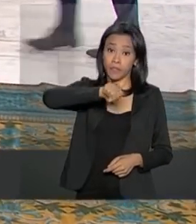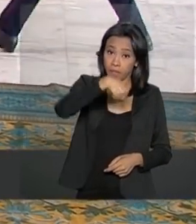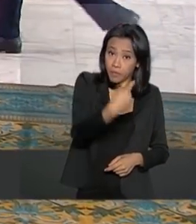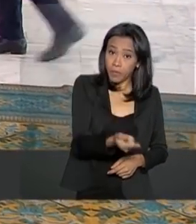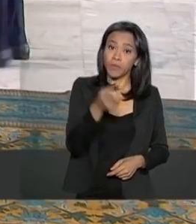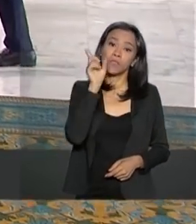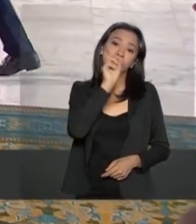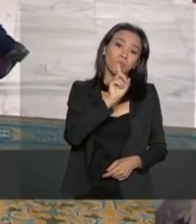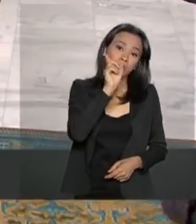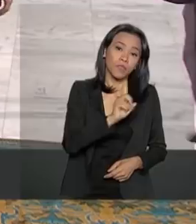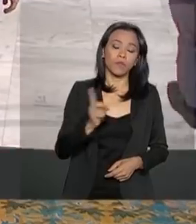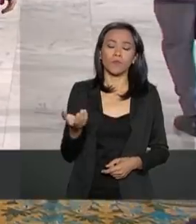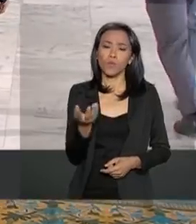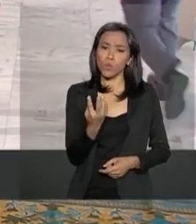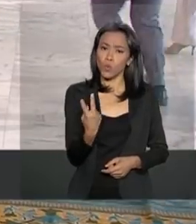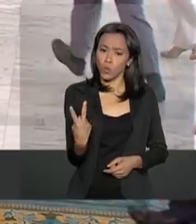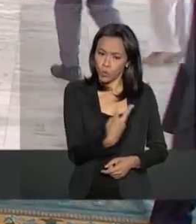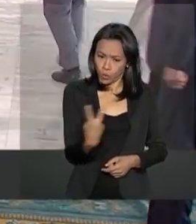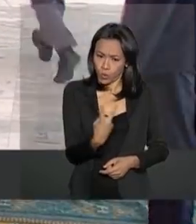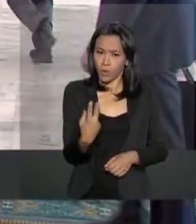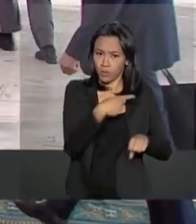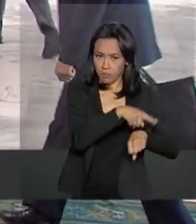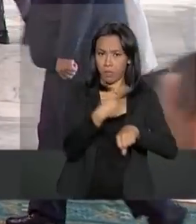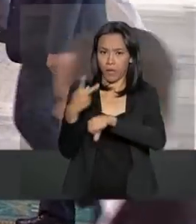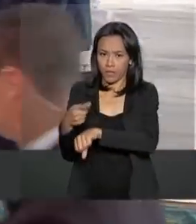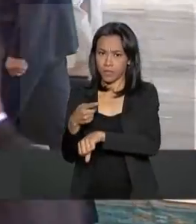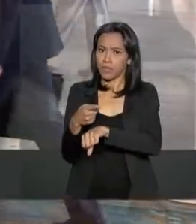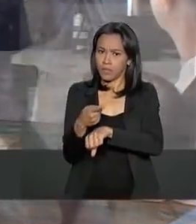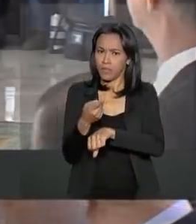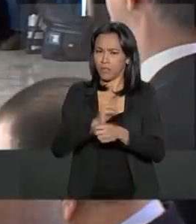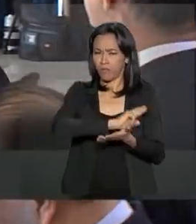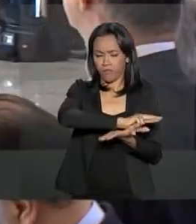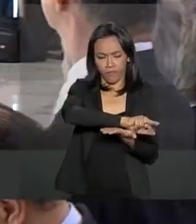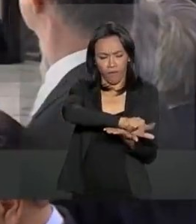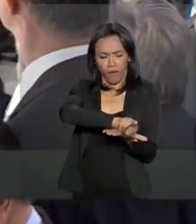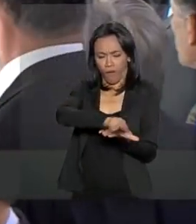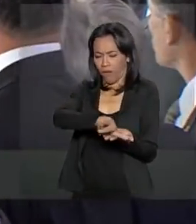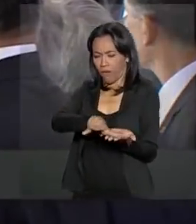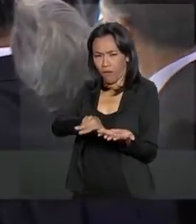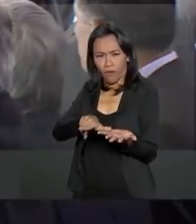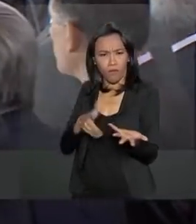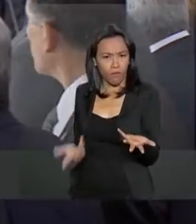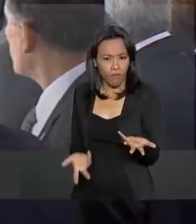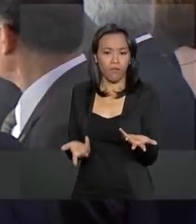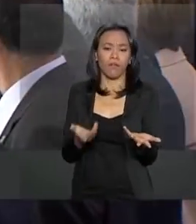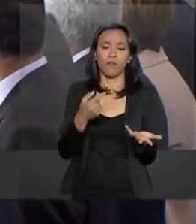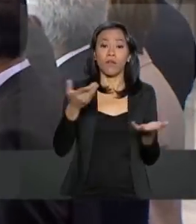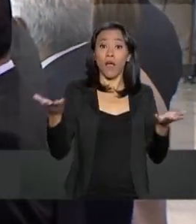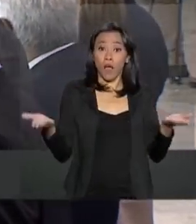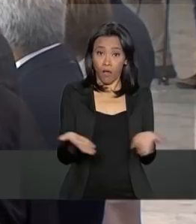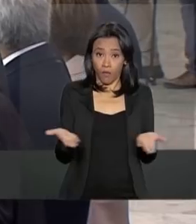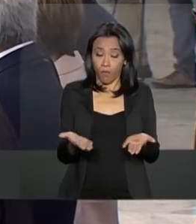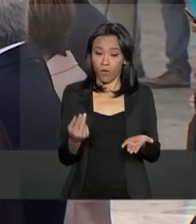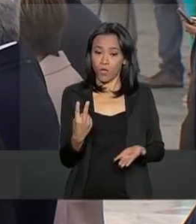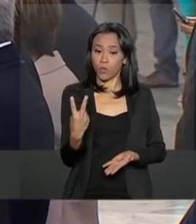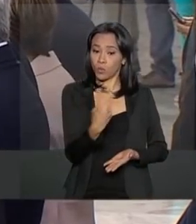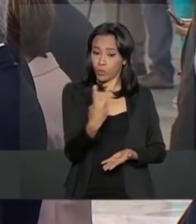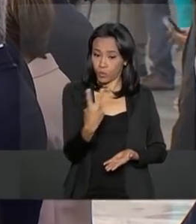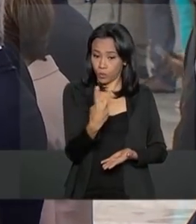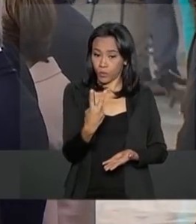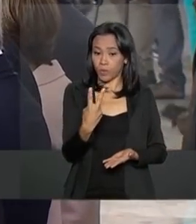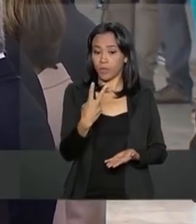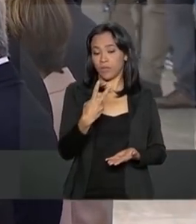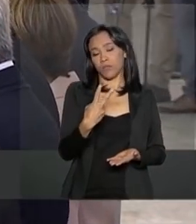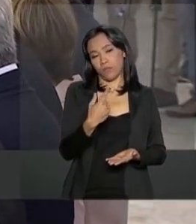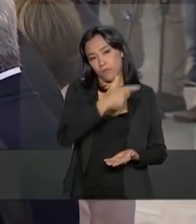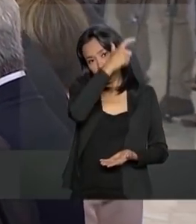as trocas comerciais entre esses dois países são bem diversificadas. Neste momento, os dois presidentes, o presidente